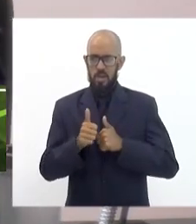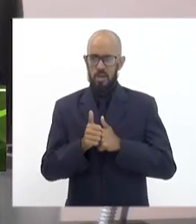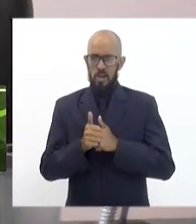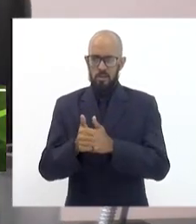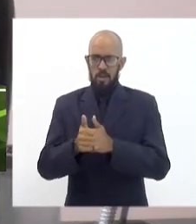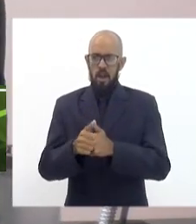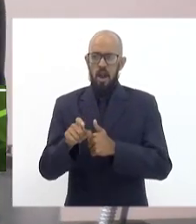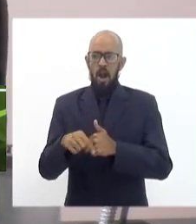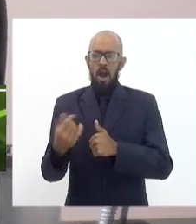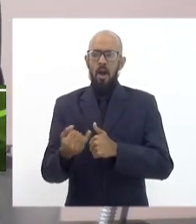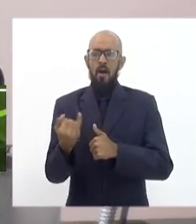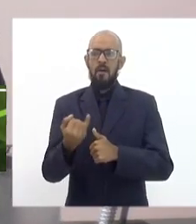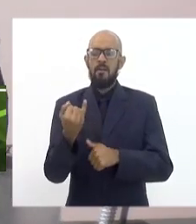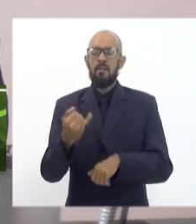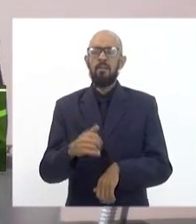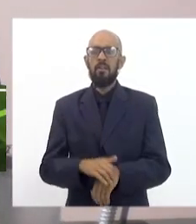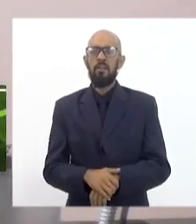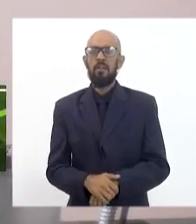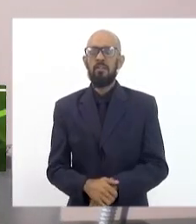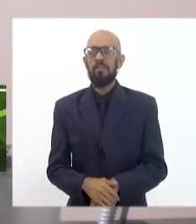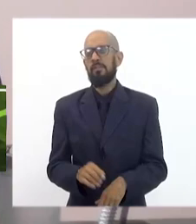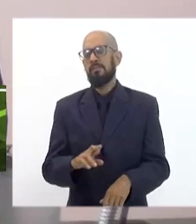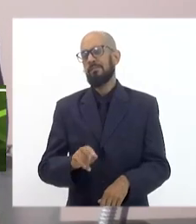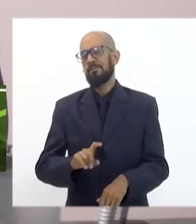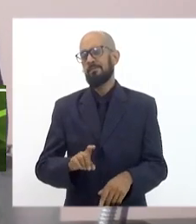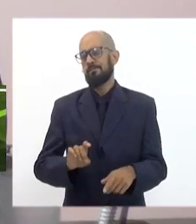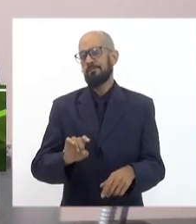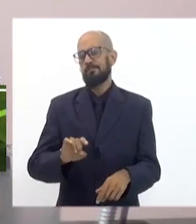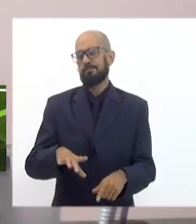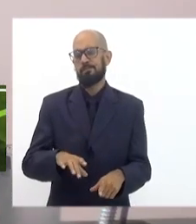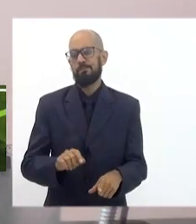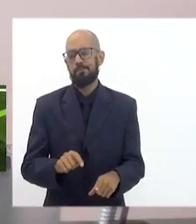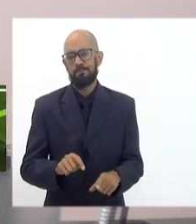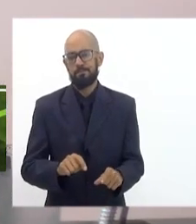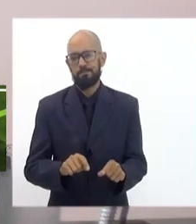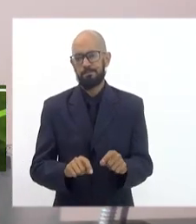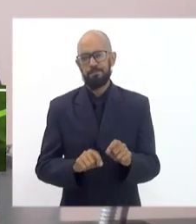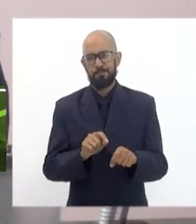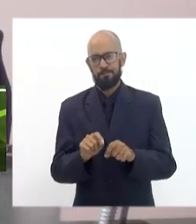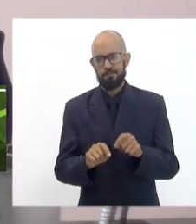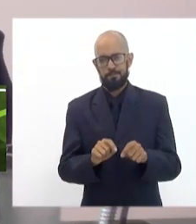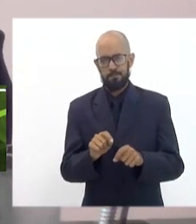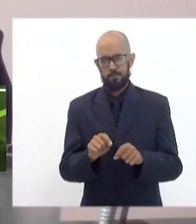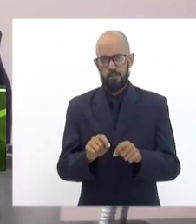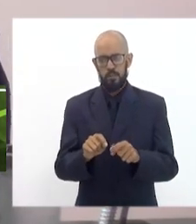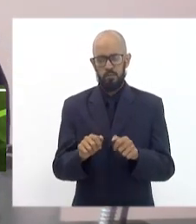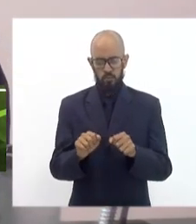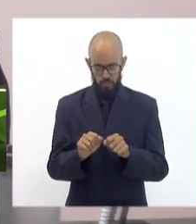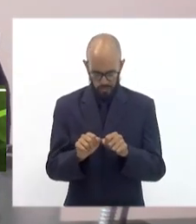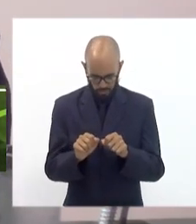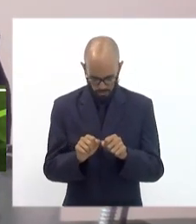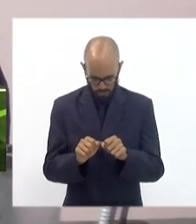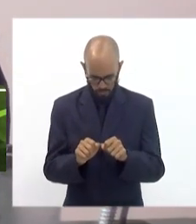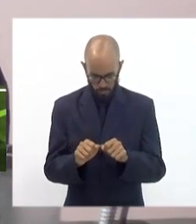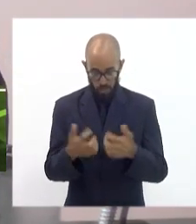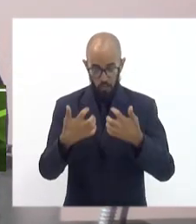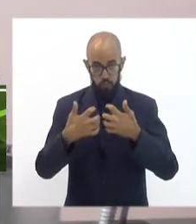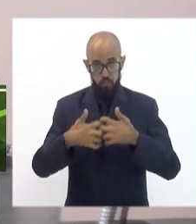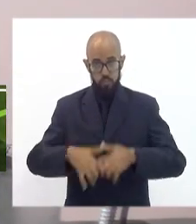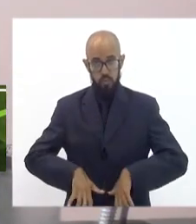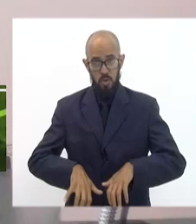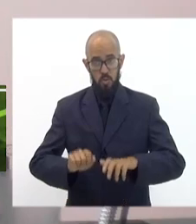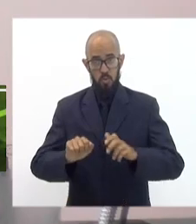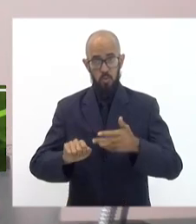ele é importante não só é cumprindo a função do Poder Legislativo